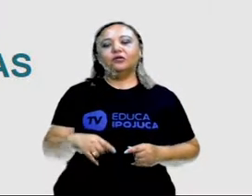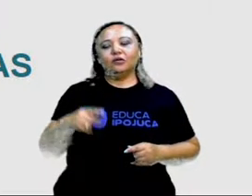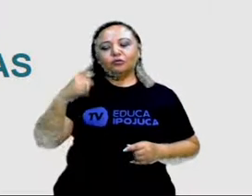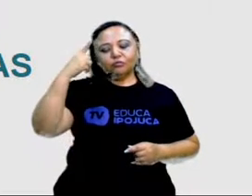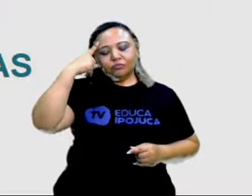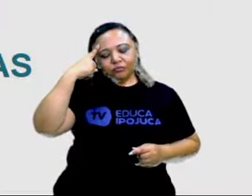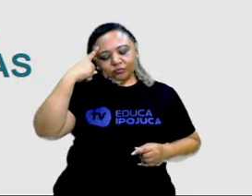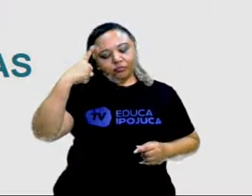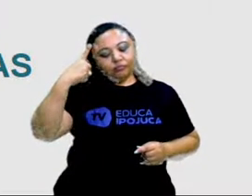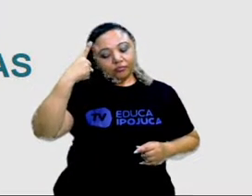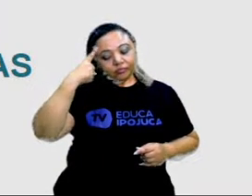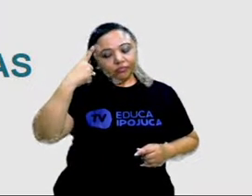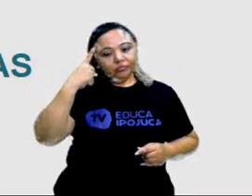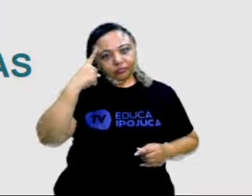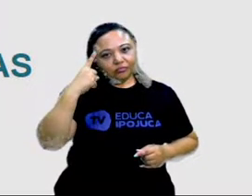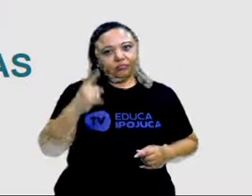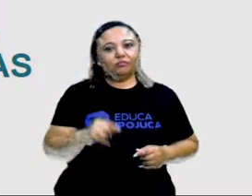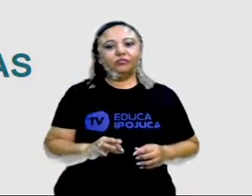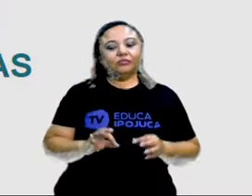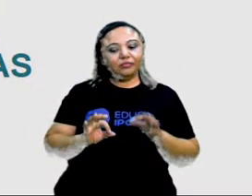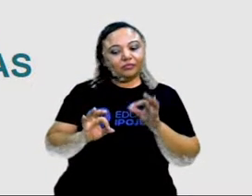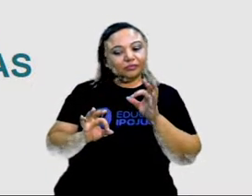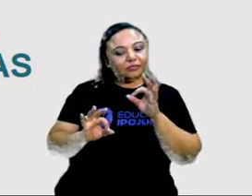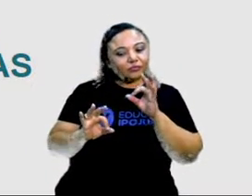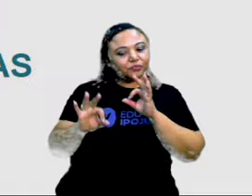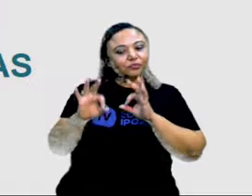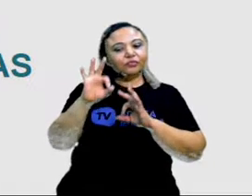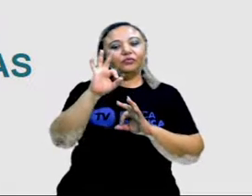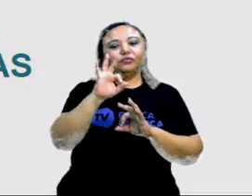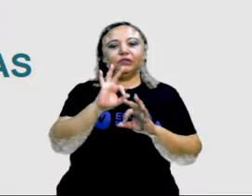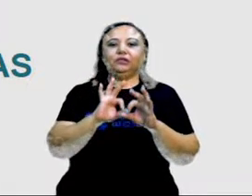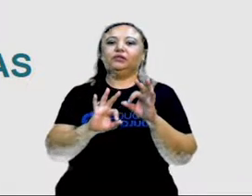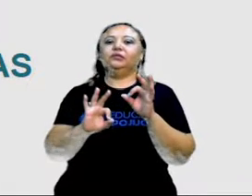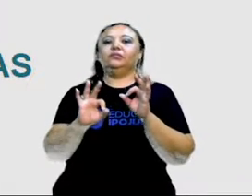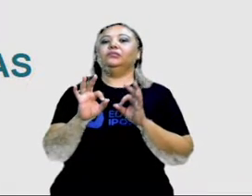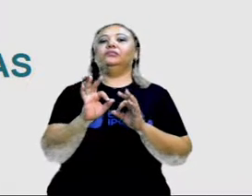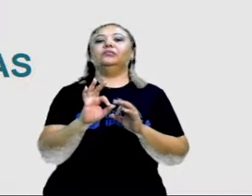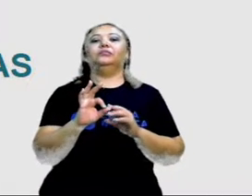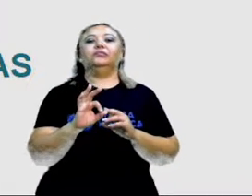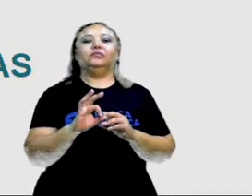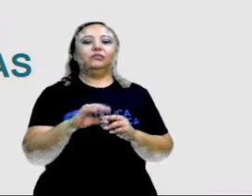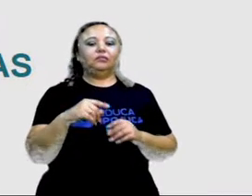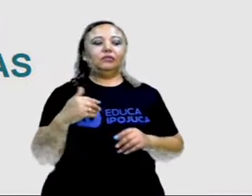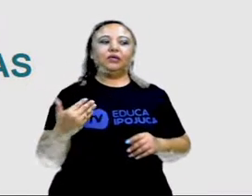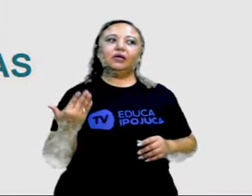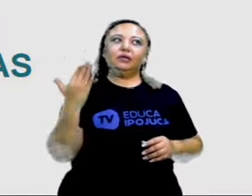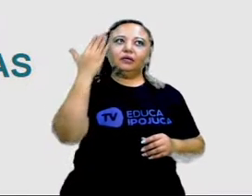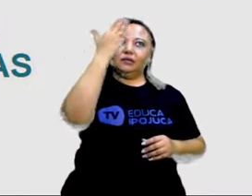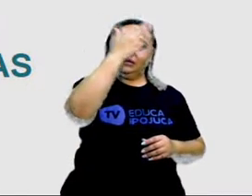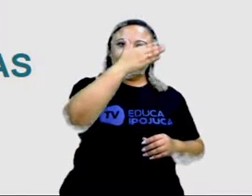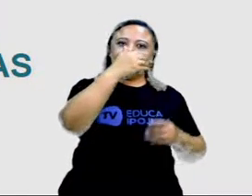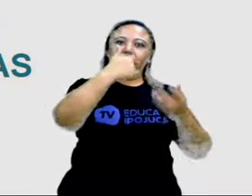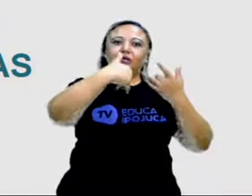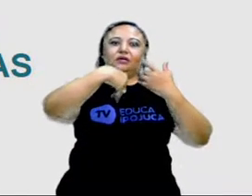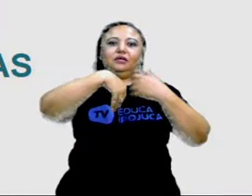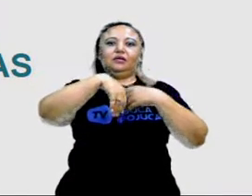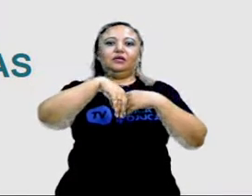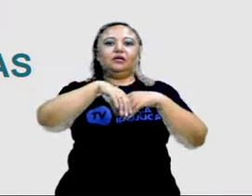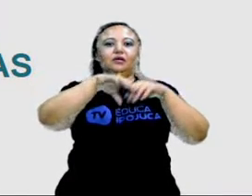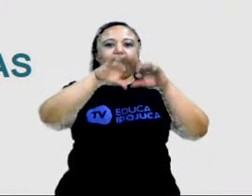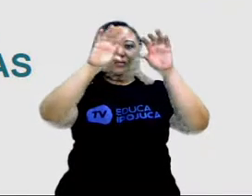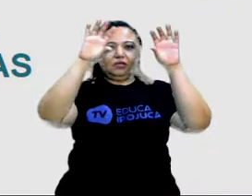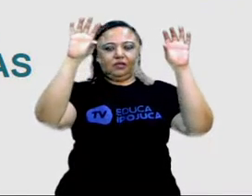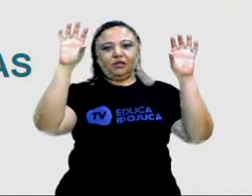o sapo formulou um plano. Horas antes da festa, procurou o